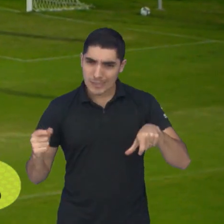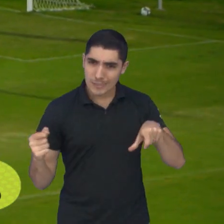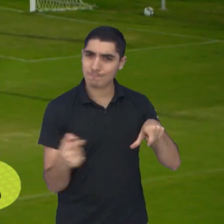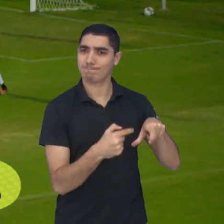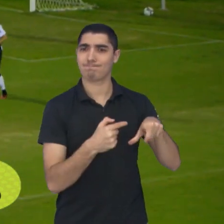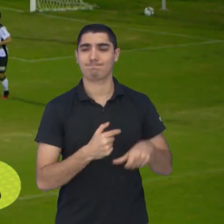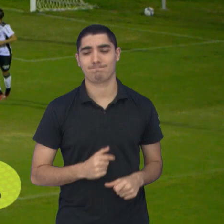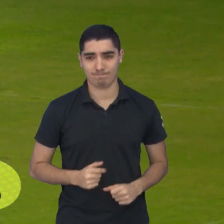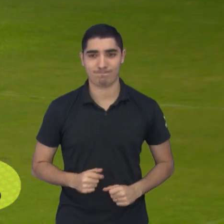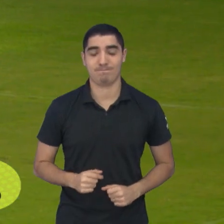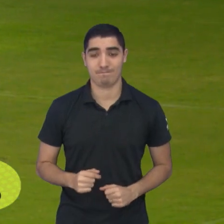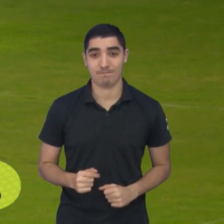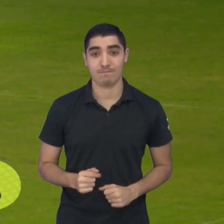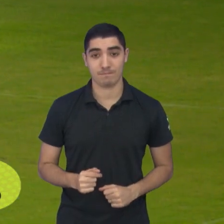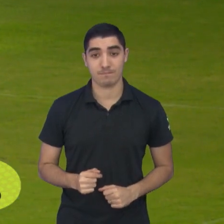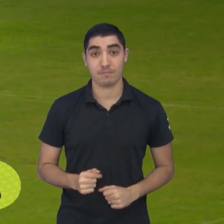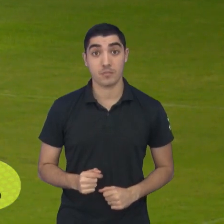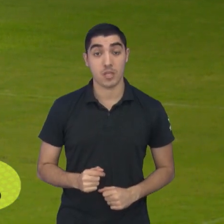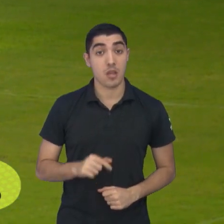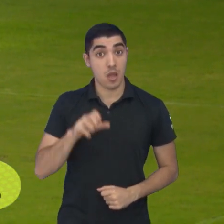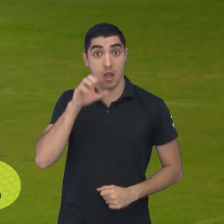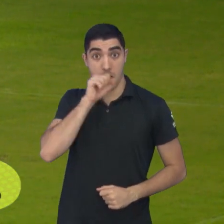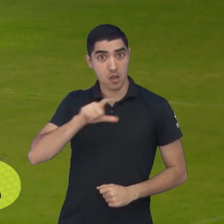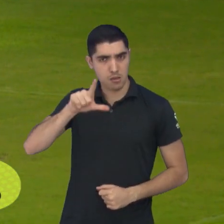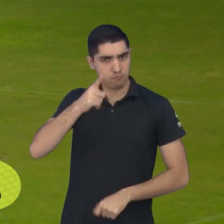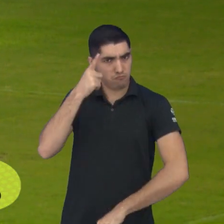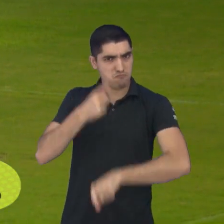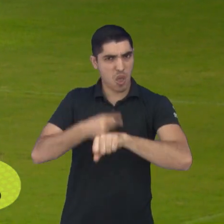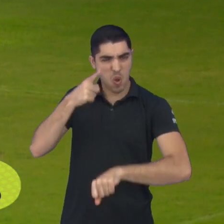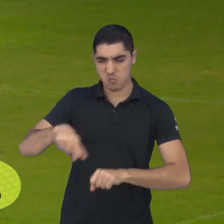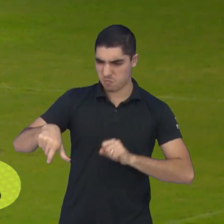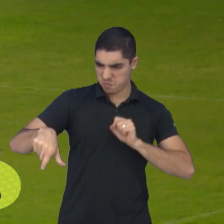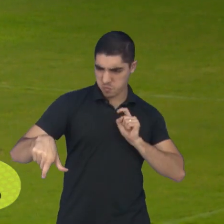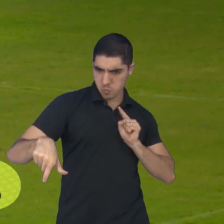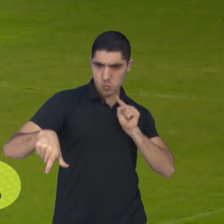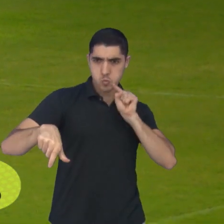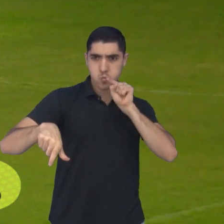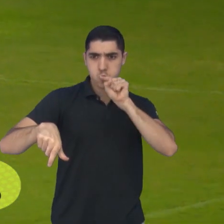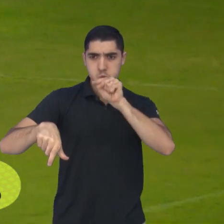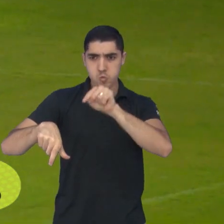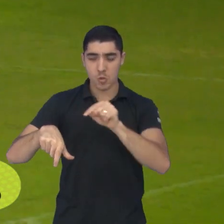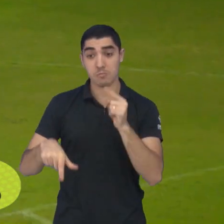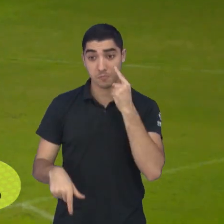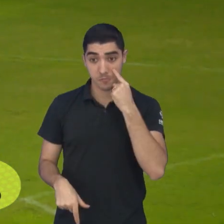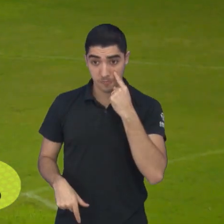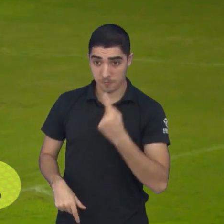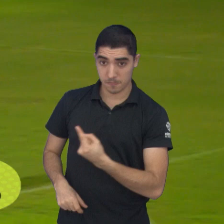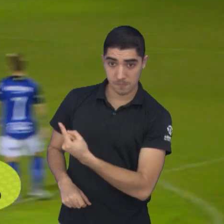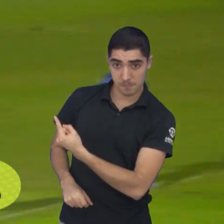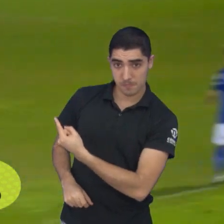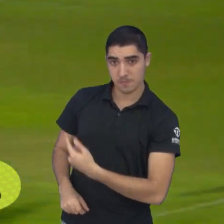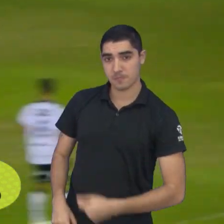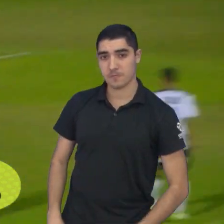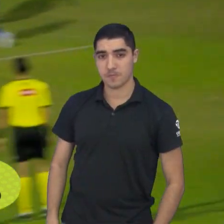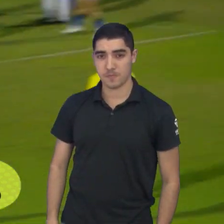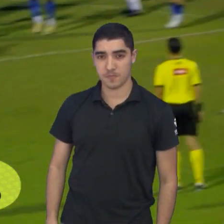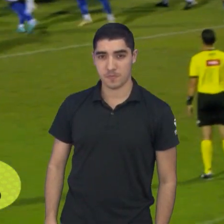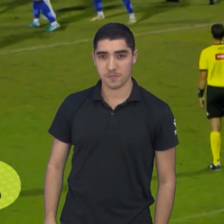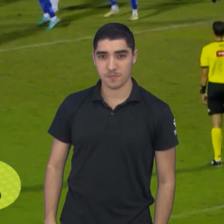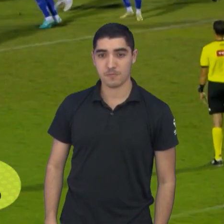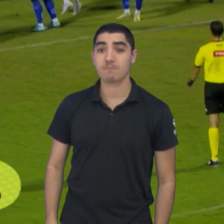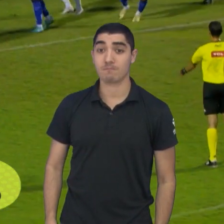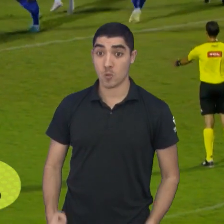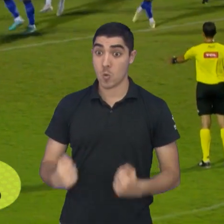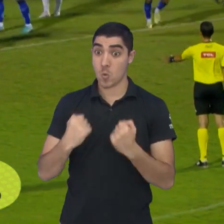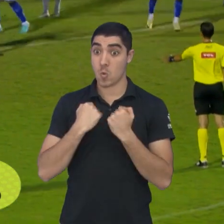placar. A Inter logo respondeu pelo alto. Na cobrança de escanteio, o Ariel saiu mal e